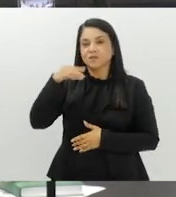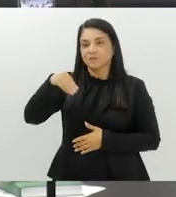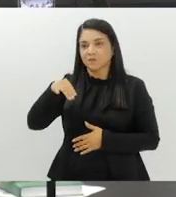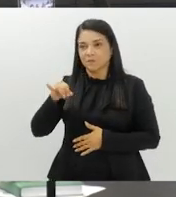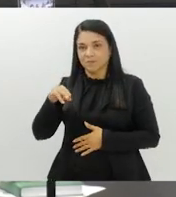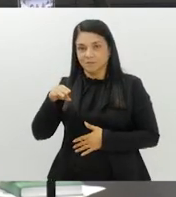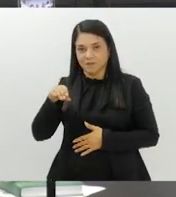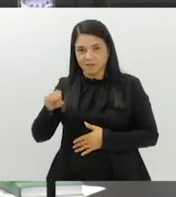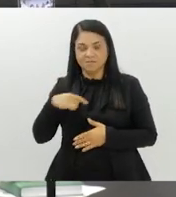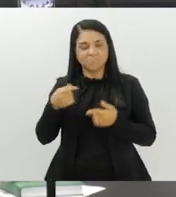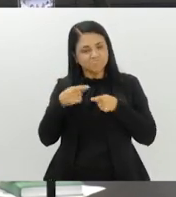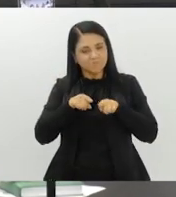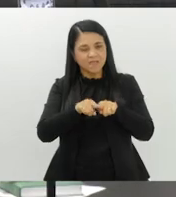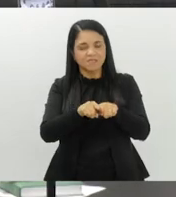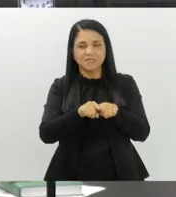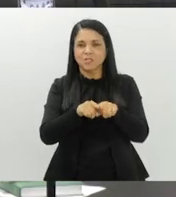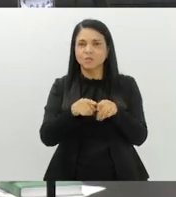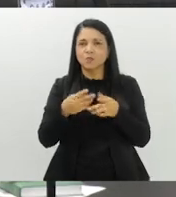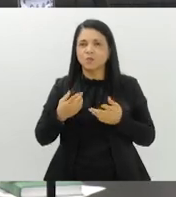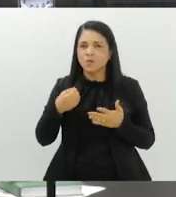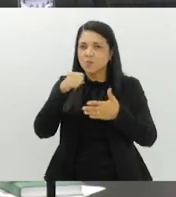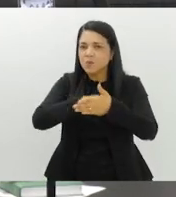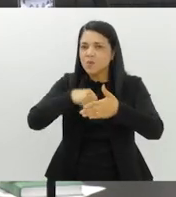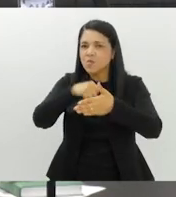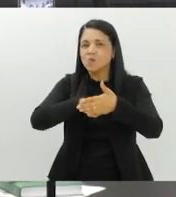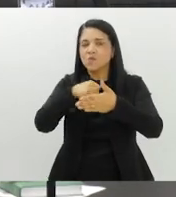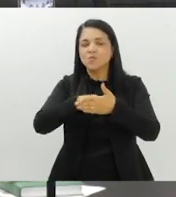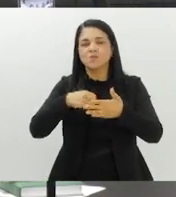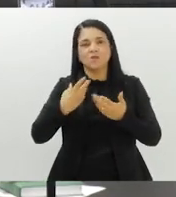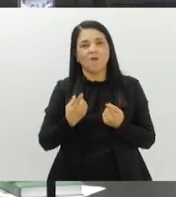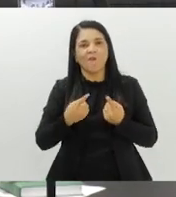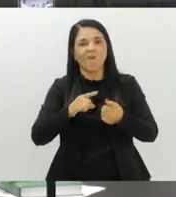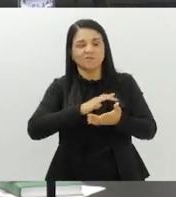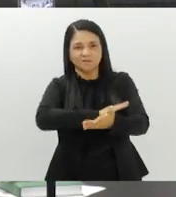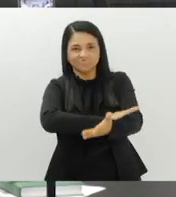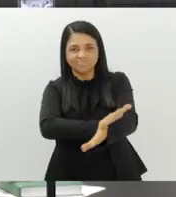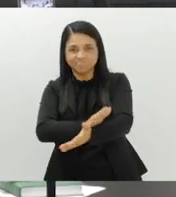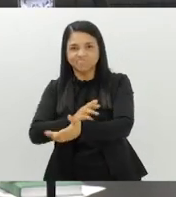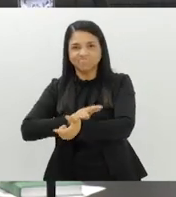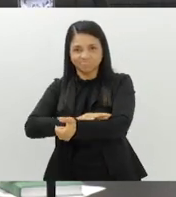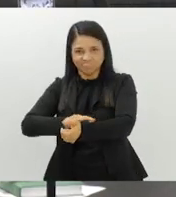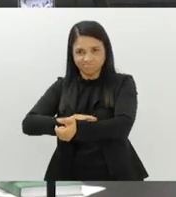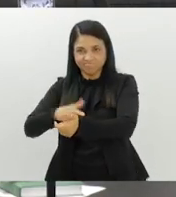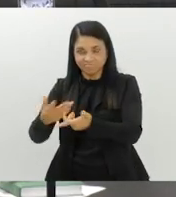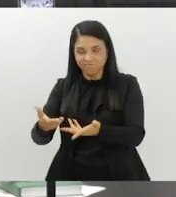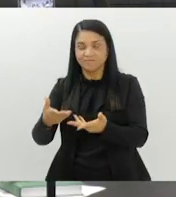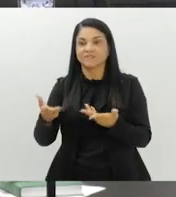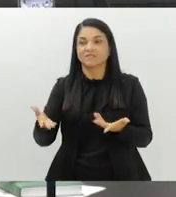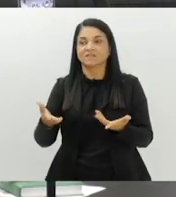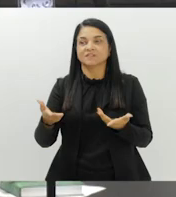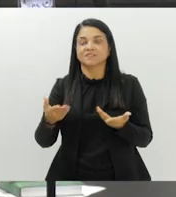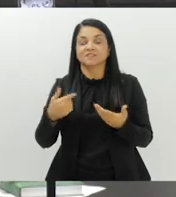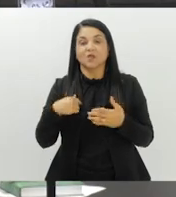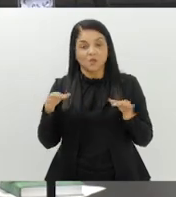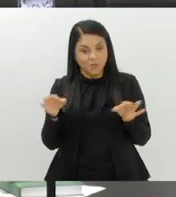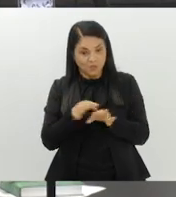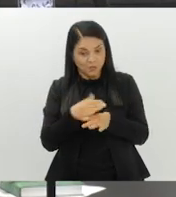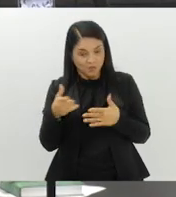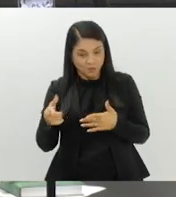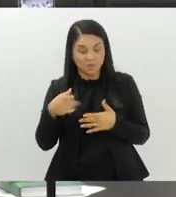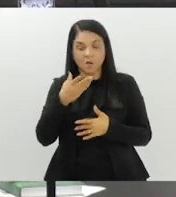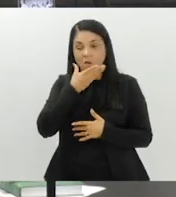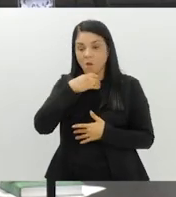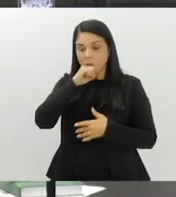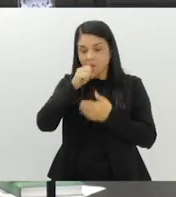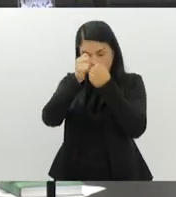nossa luta contra a intolerância religiosa e pelo respeito e valorização das nossas comunidades. Eu concluo dizendo, deputado, que chegou para nós, por meio do Pai Ortiz,